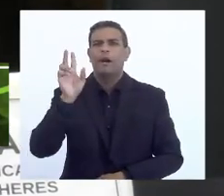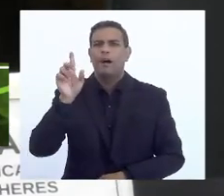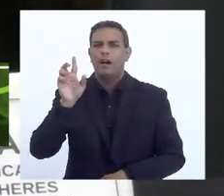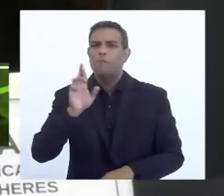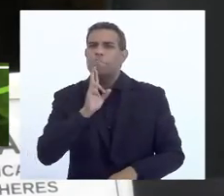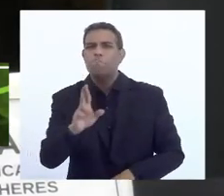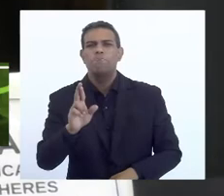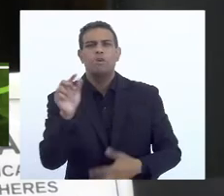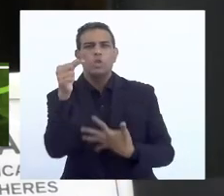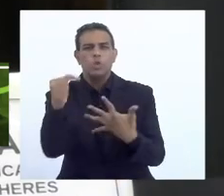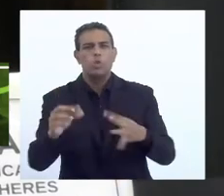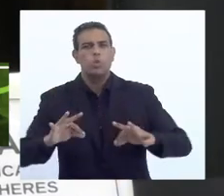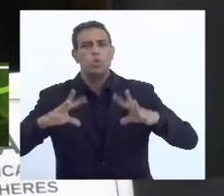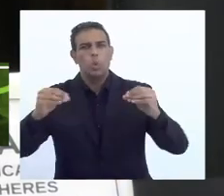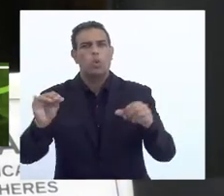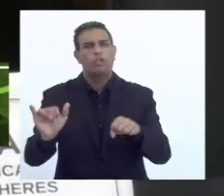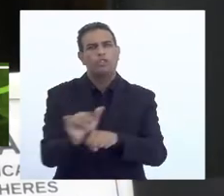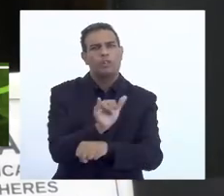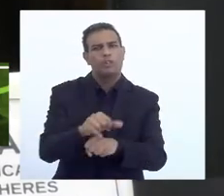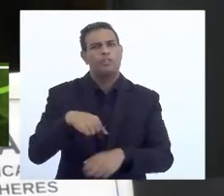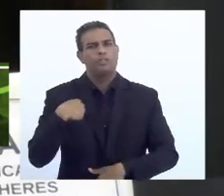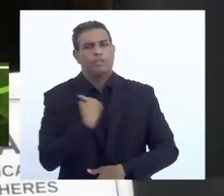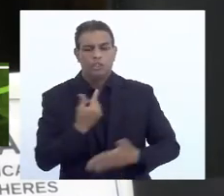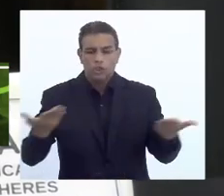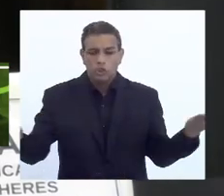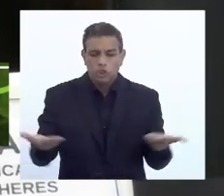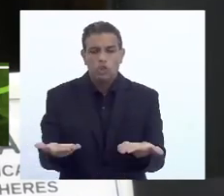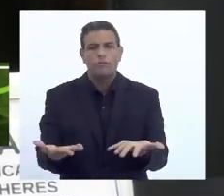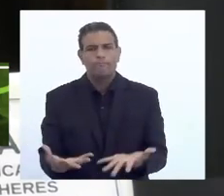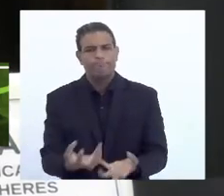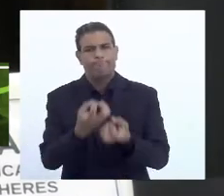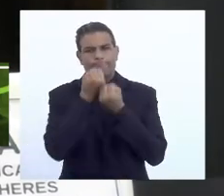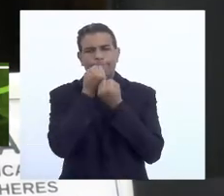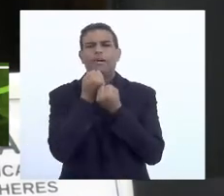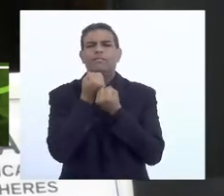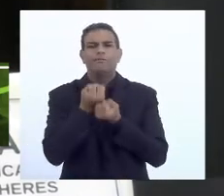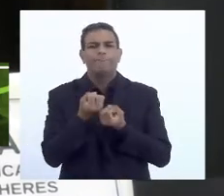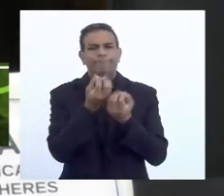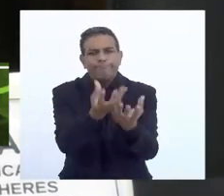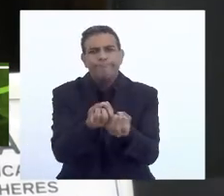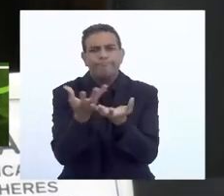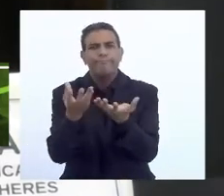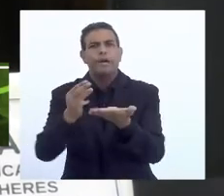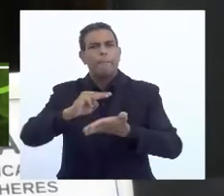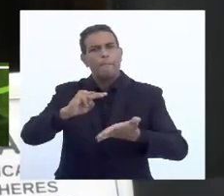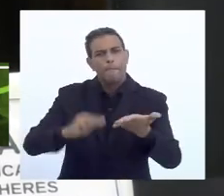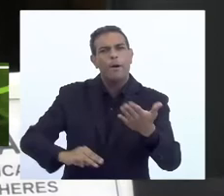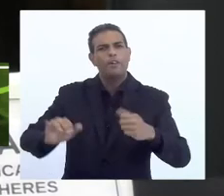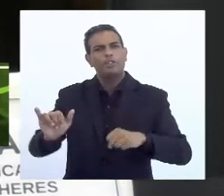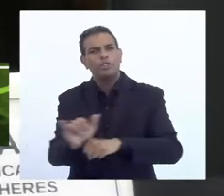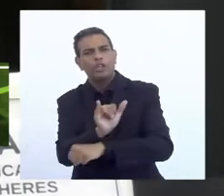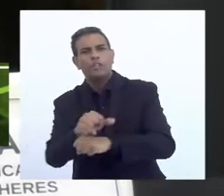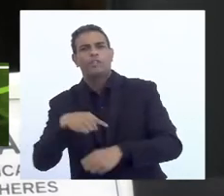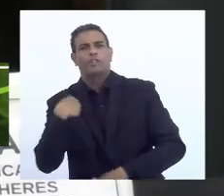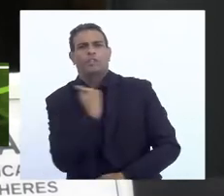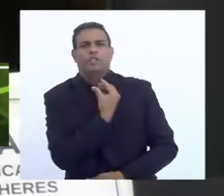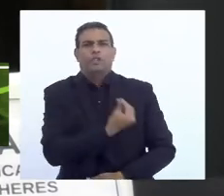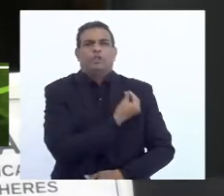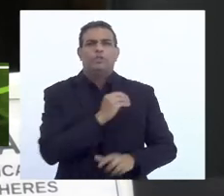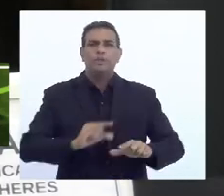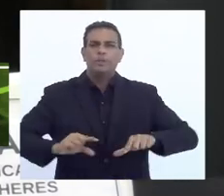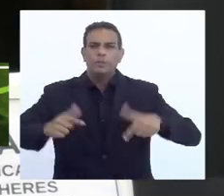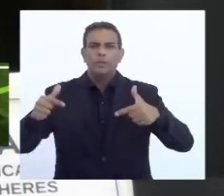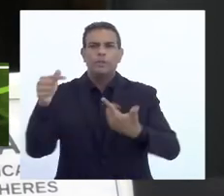resposta de diversos governos. Né? A gente está aqui justamente não nos omitindo e trazendo metodologias de sobrevivência e de impulsionamento